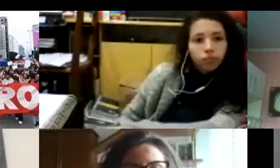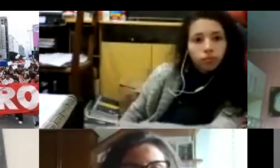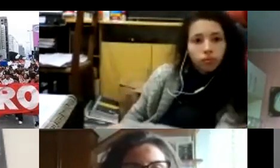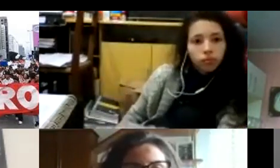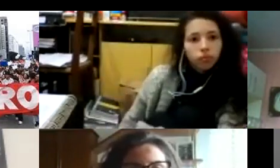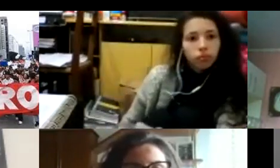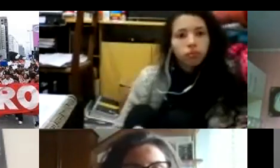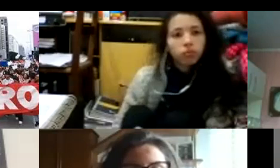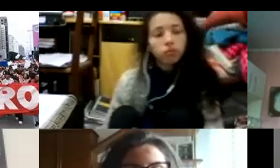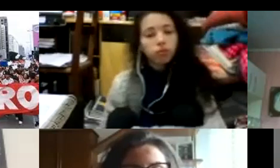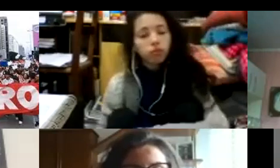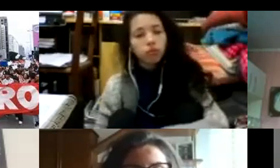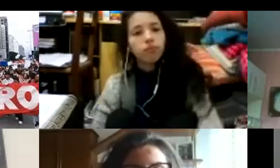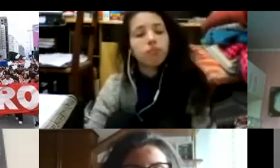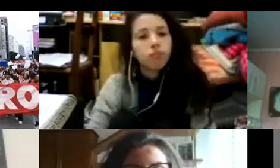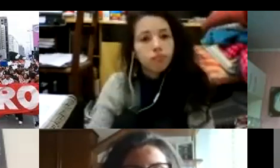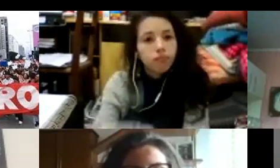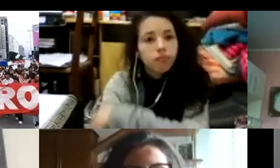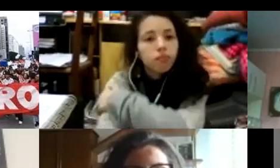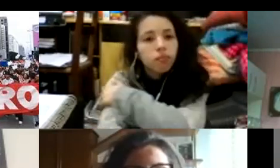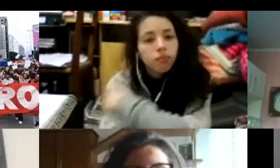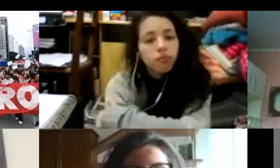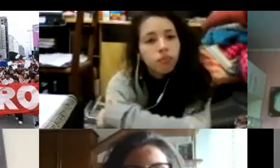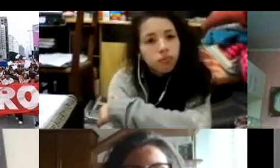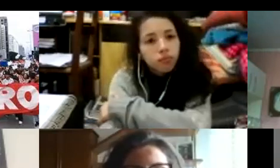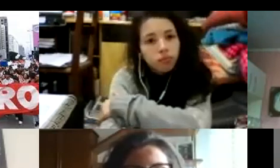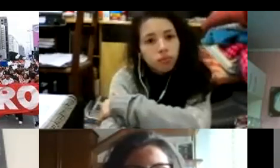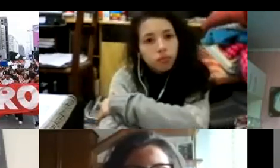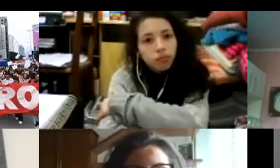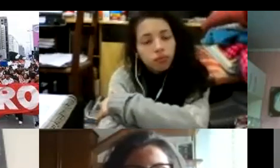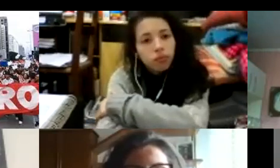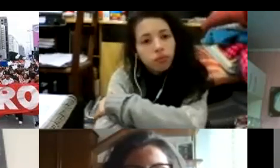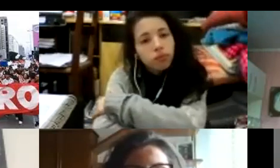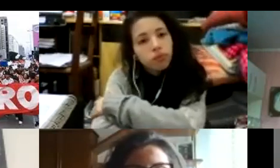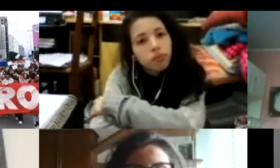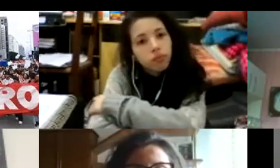2020. Quem acompanhou aquelas últimas